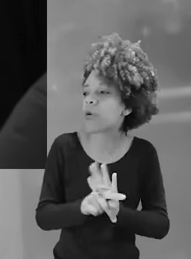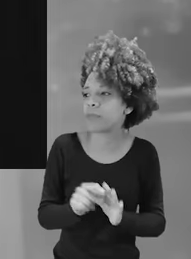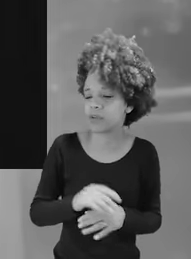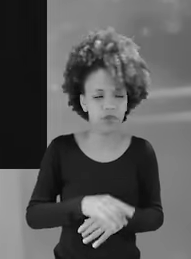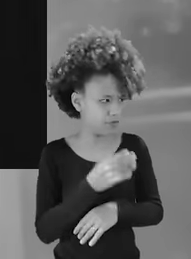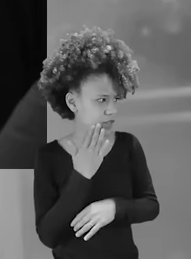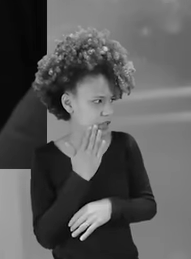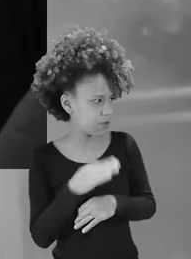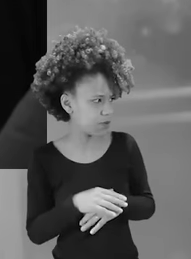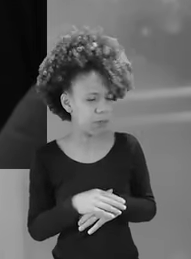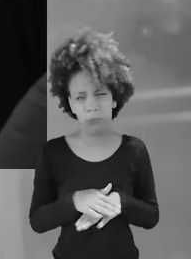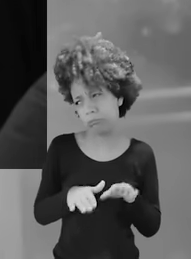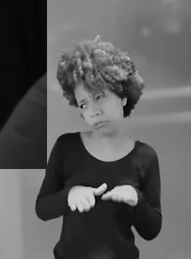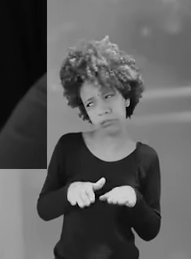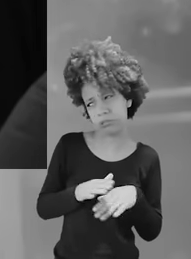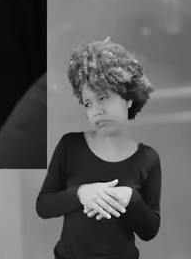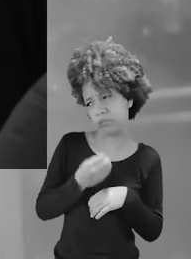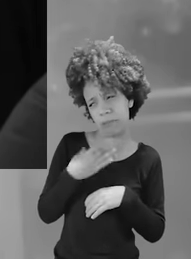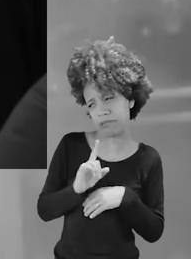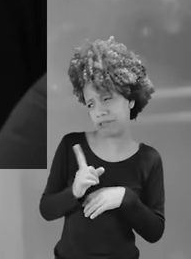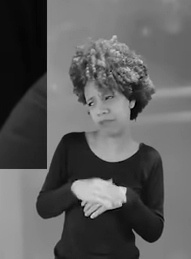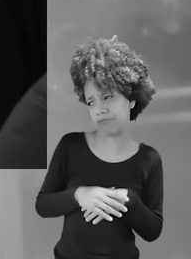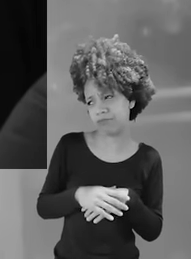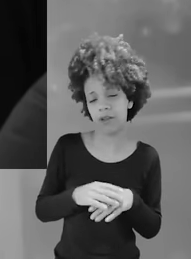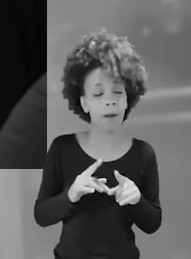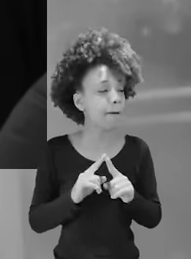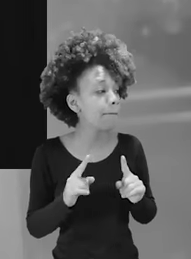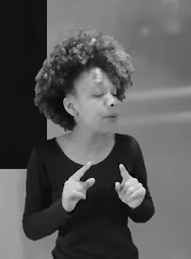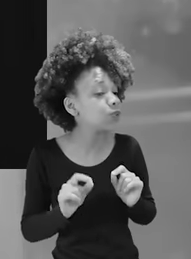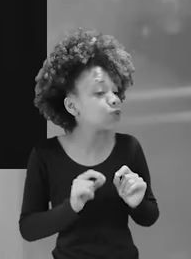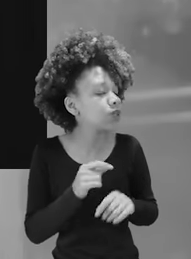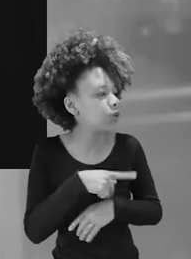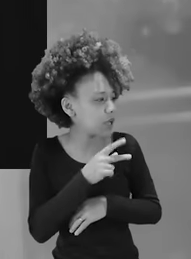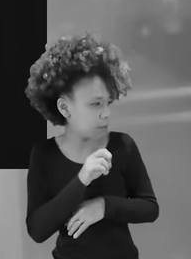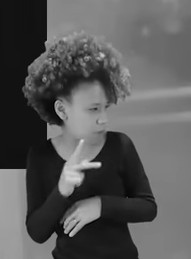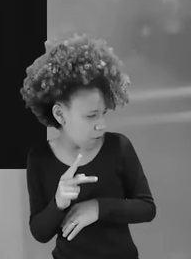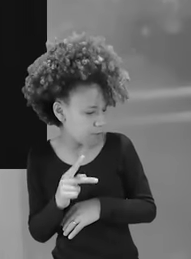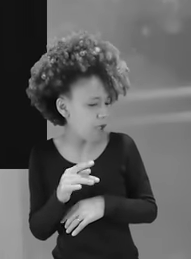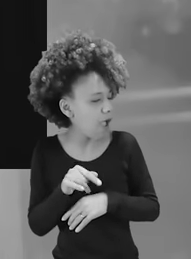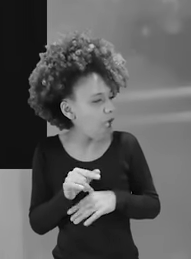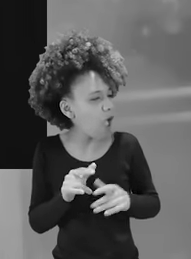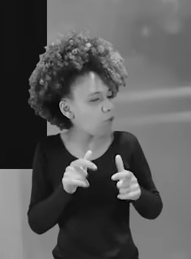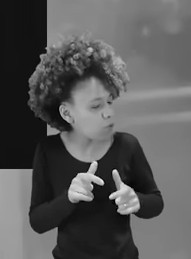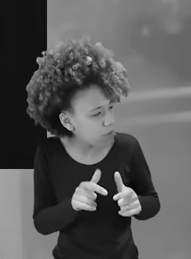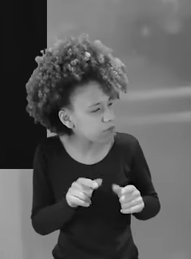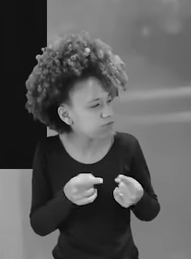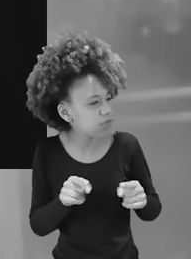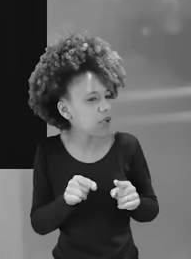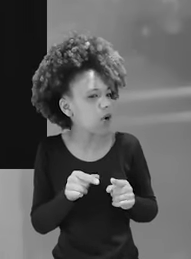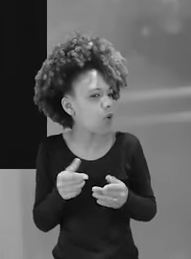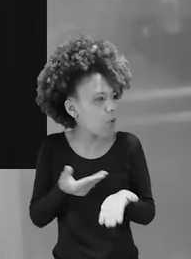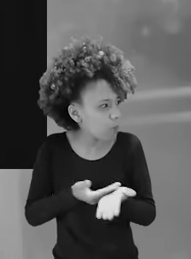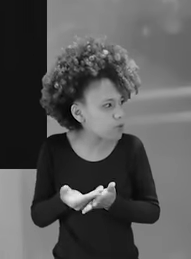coreano no mundo eu falo mais ou menos eu não vou bem eu falo mano mas o k-pop você acha que foi o lugar que tipo começou a fazer